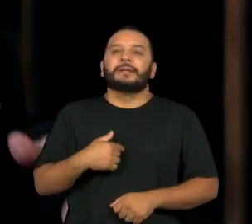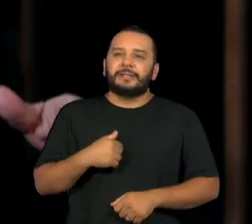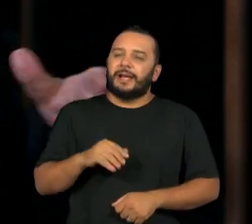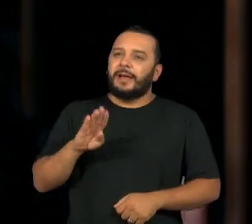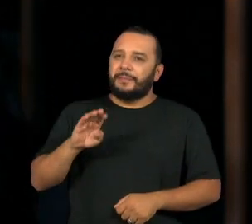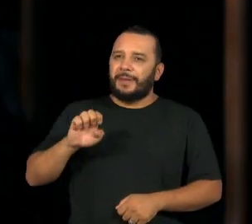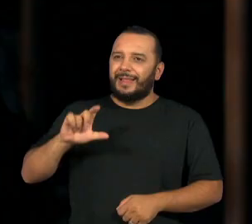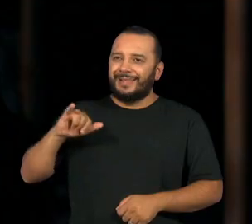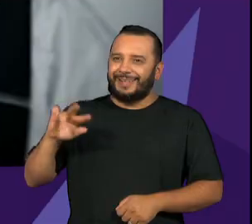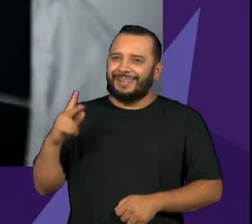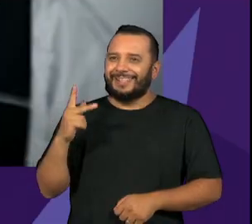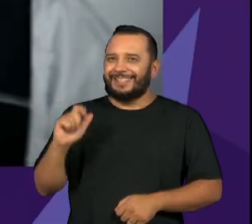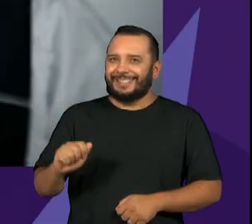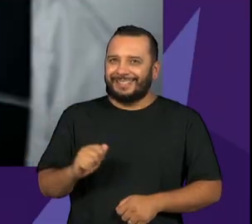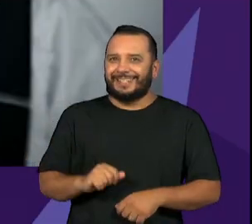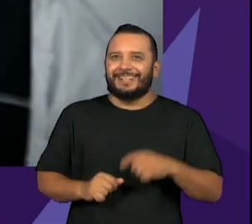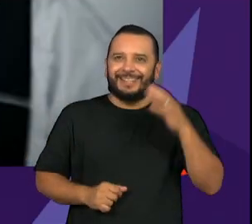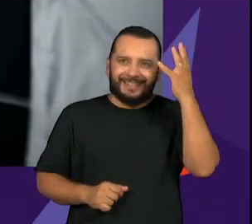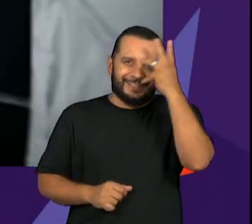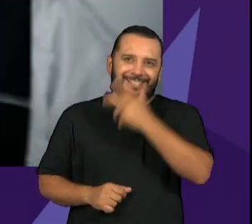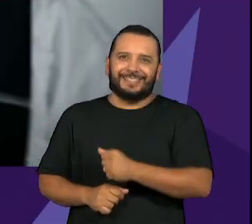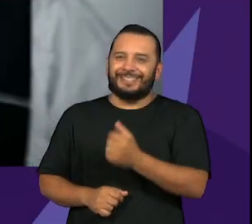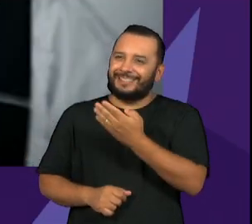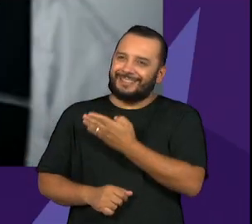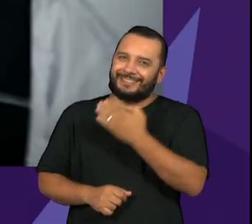era uma linda de morrer,